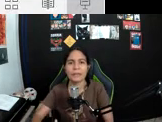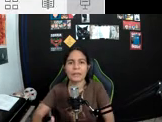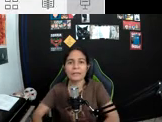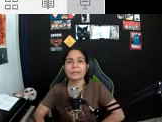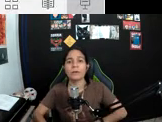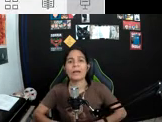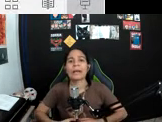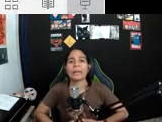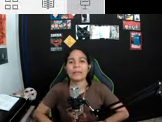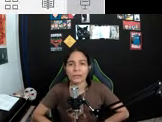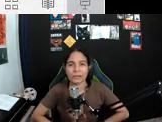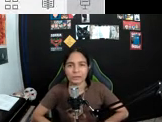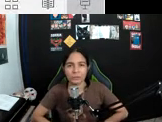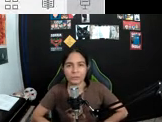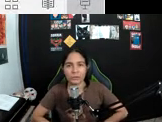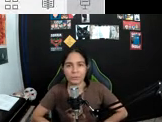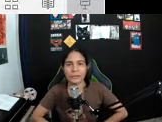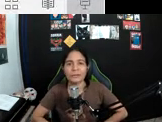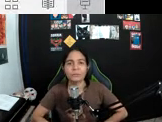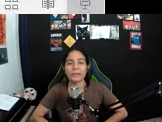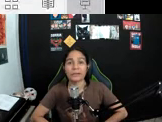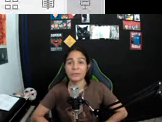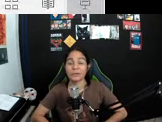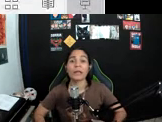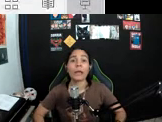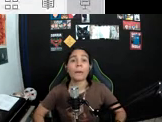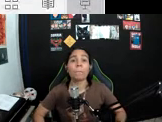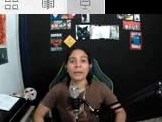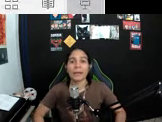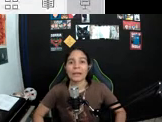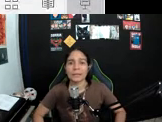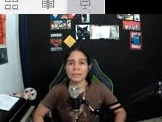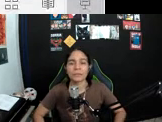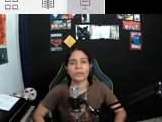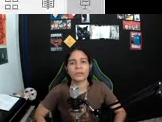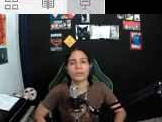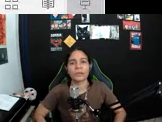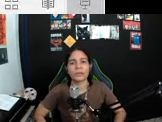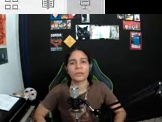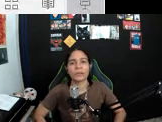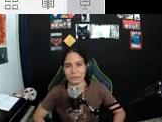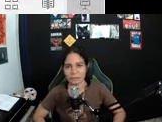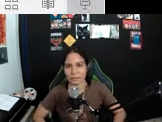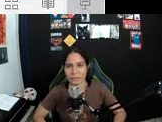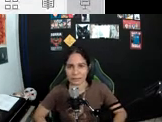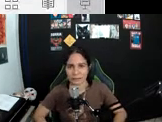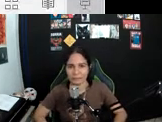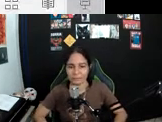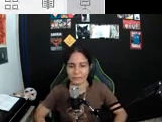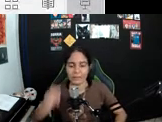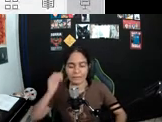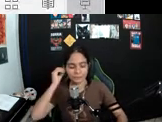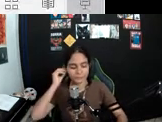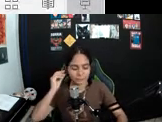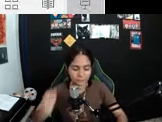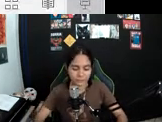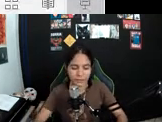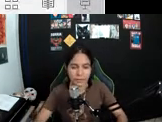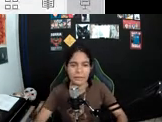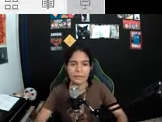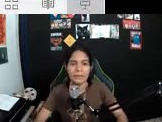problemas, né, em relação à educação no nosso país, porque as pessoas banalizam o que não deveria ser banalizado, tá?